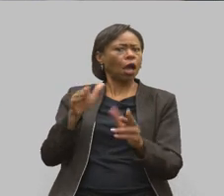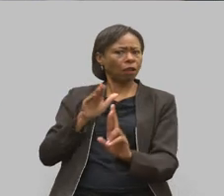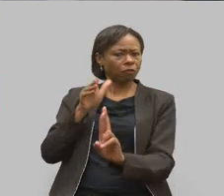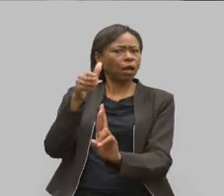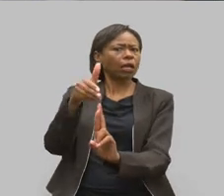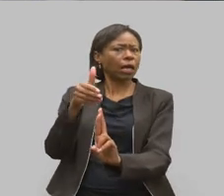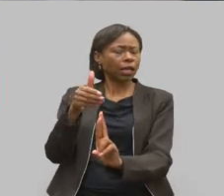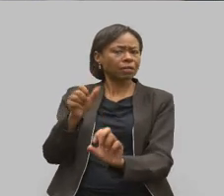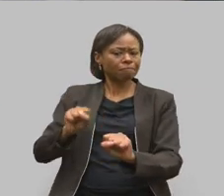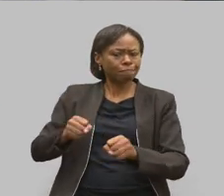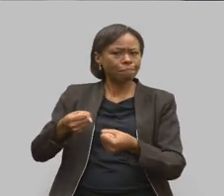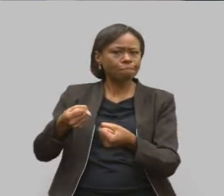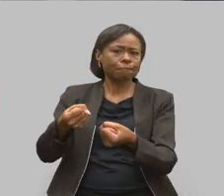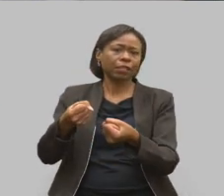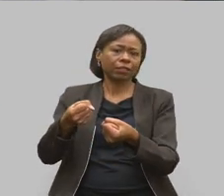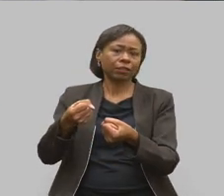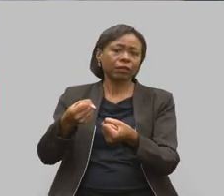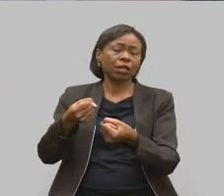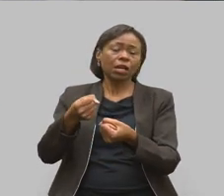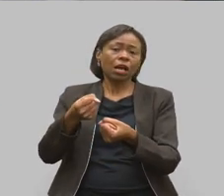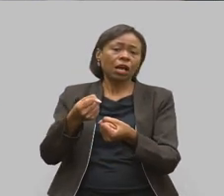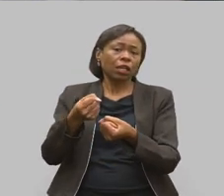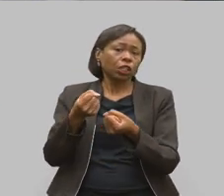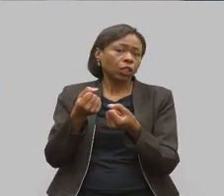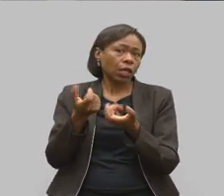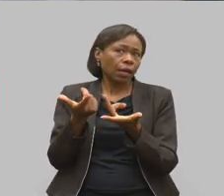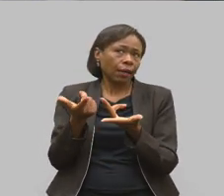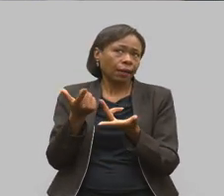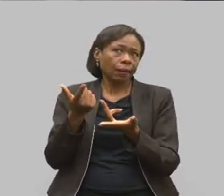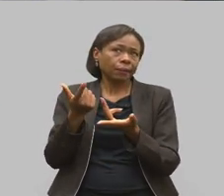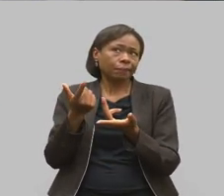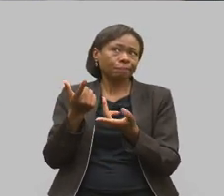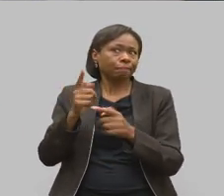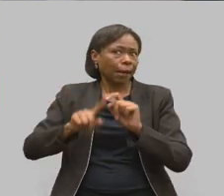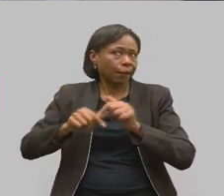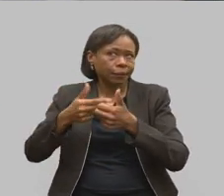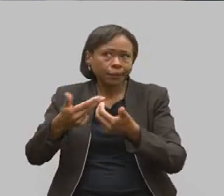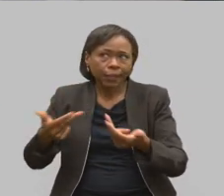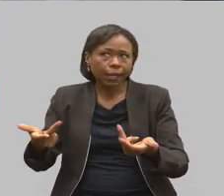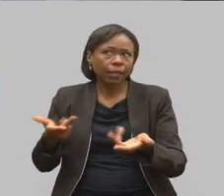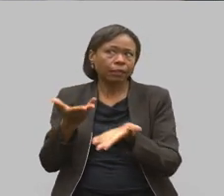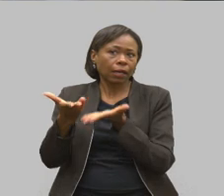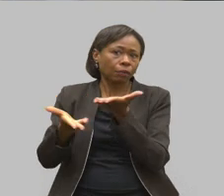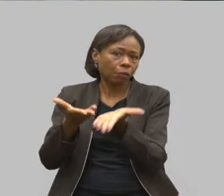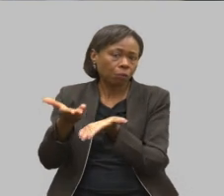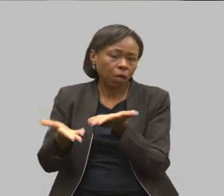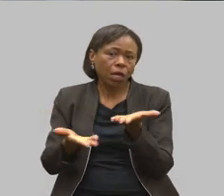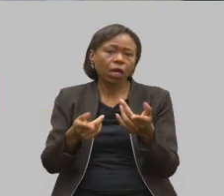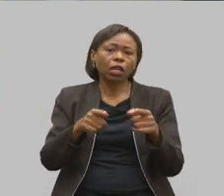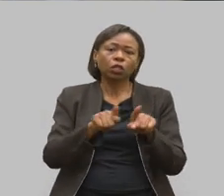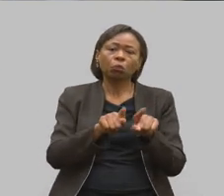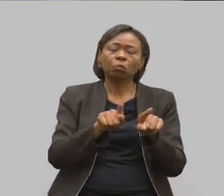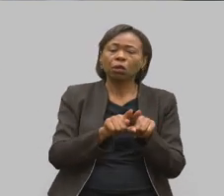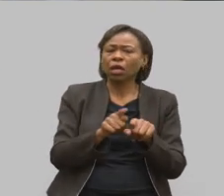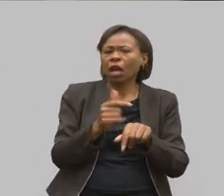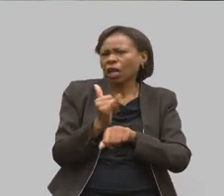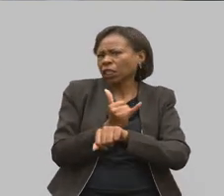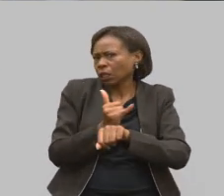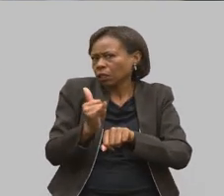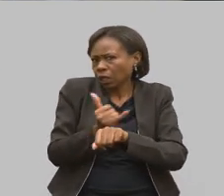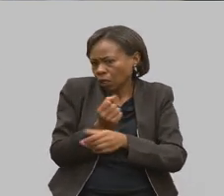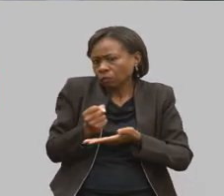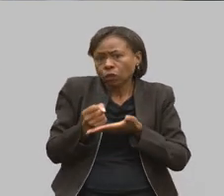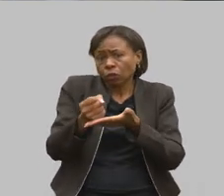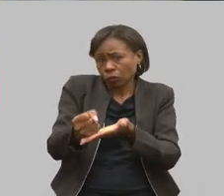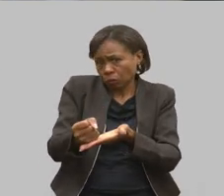esforços e recursos eh tanto assistenciais quanto formativos porque são